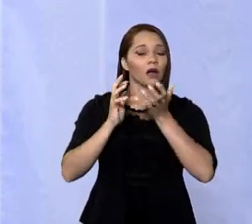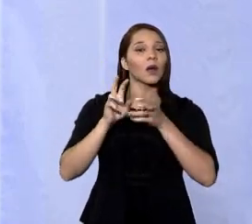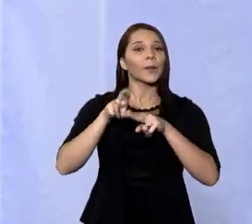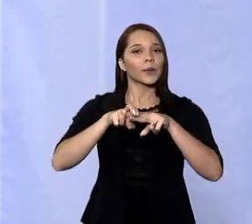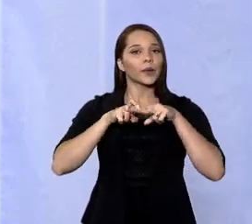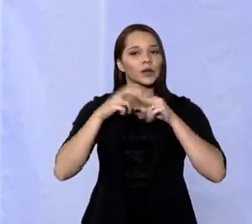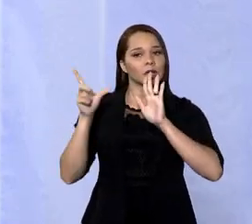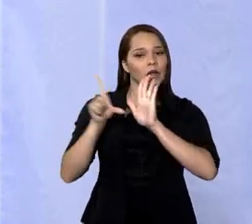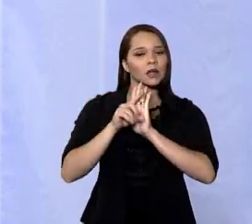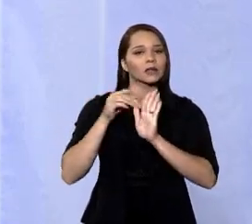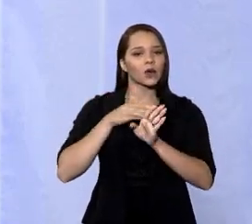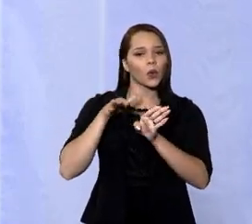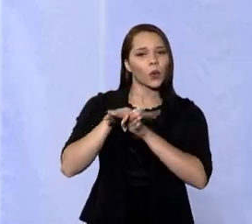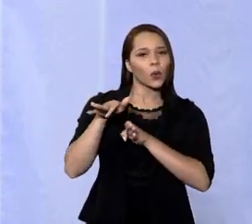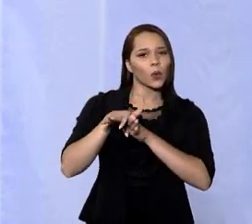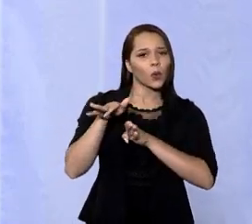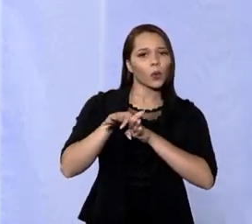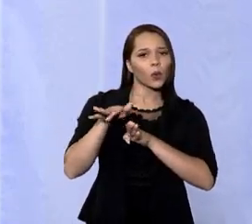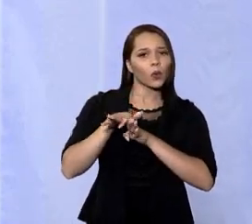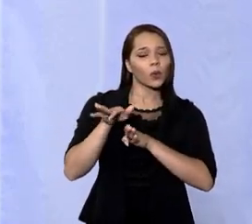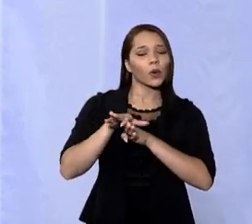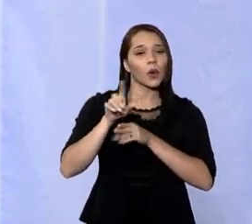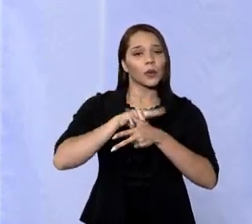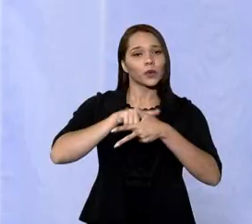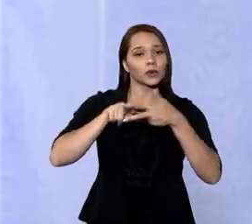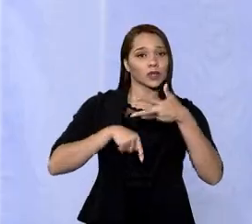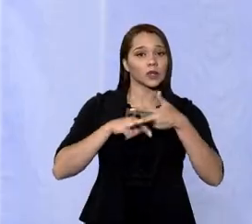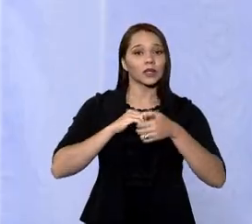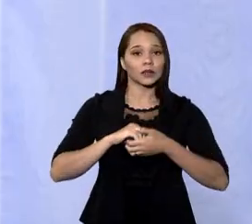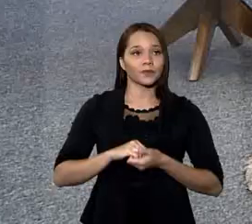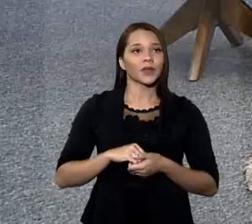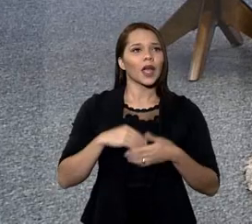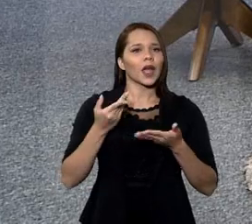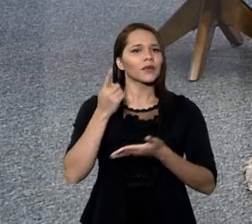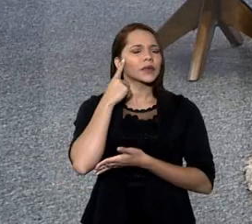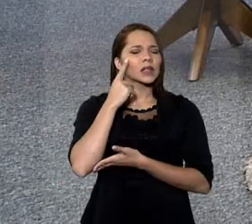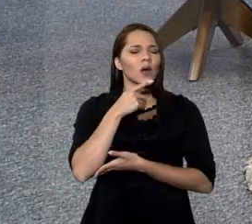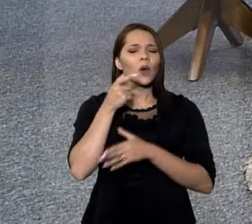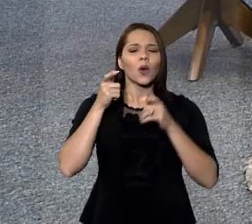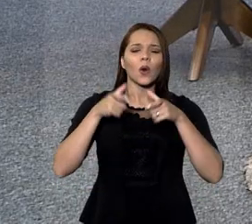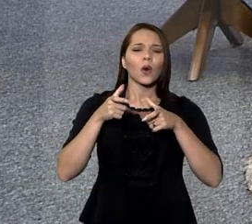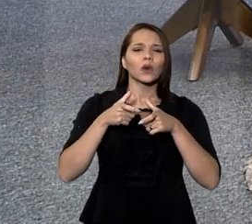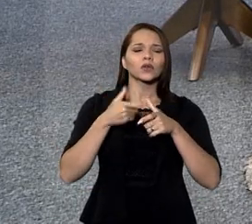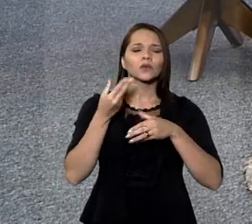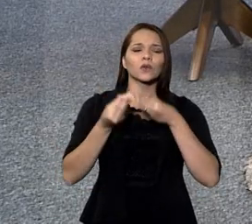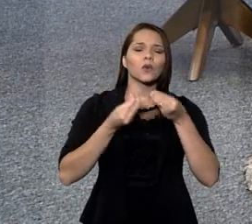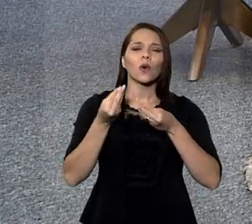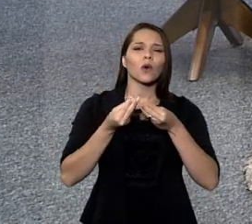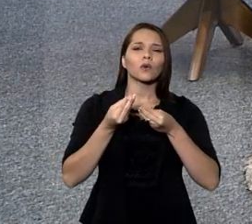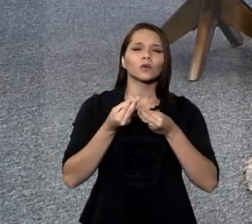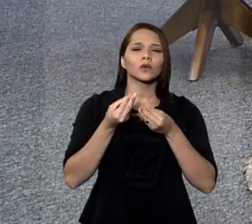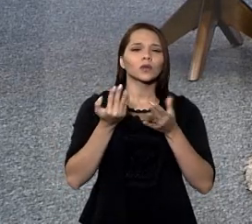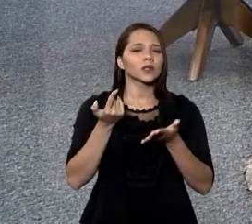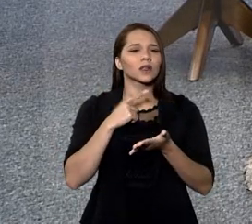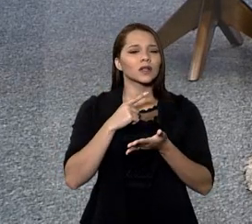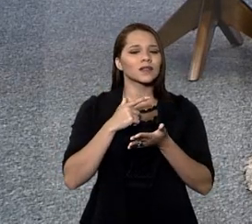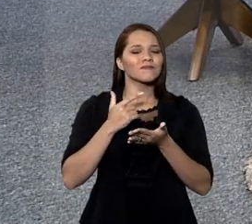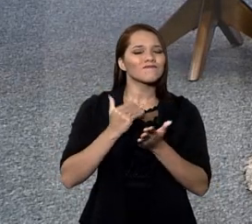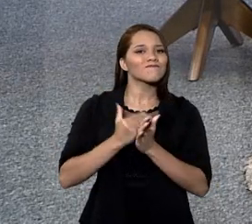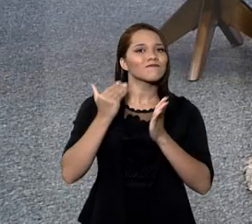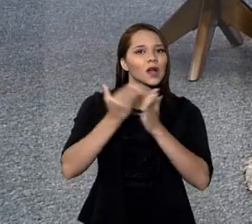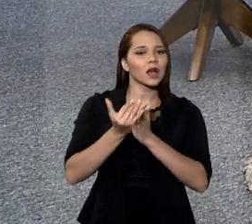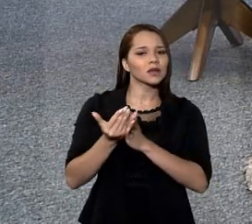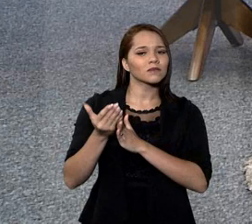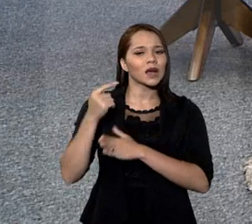vai trazer orientações programáticas e esses três eixos aí a gente vai pensar onde é que a gente andou o